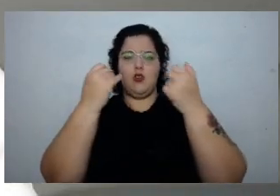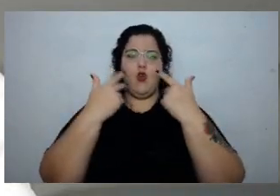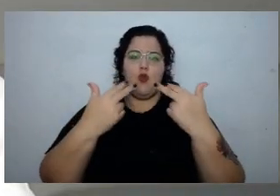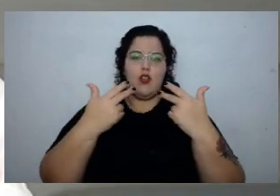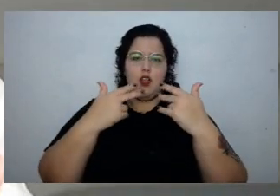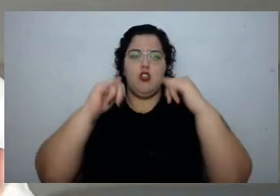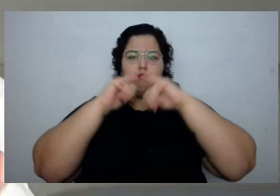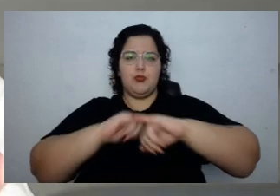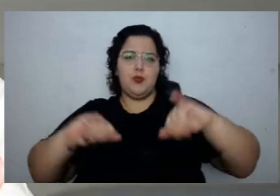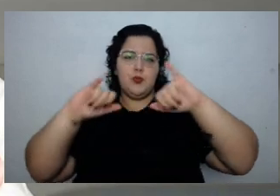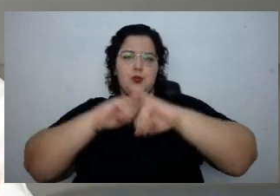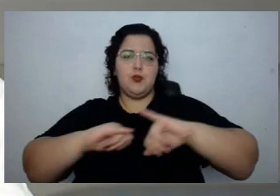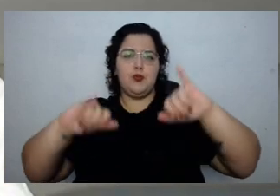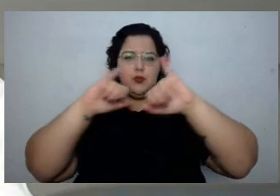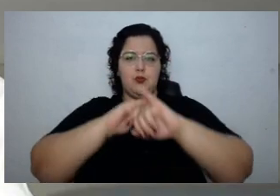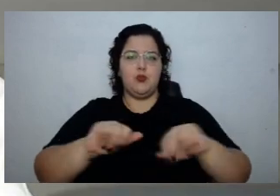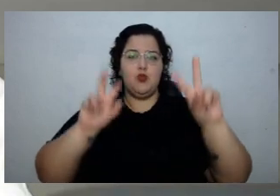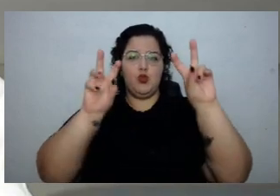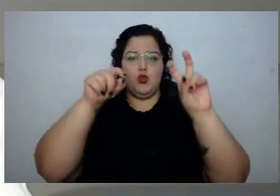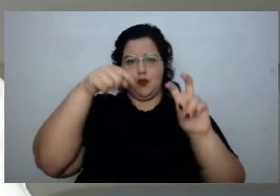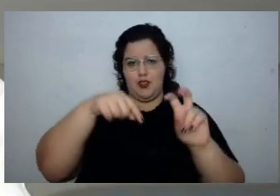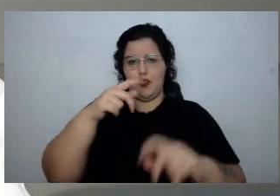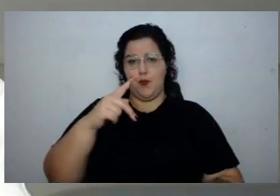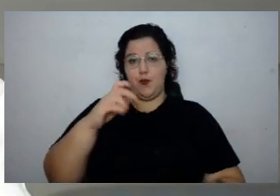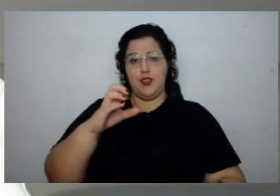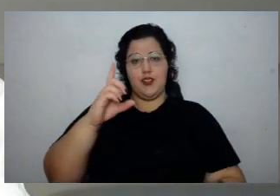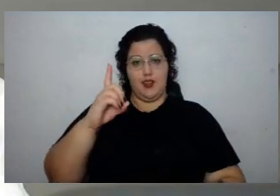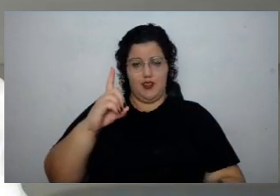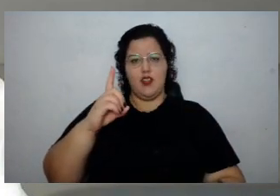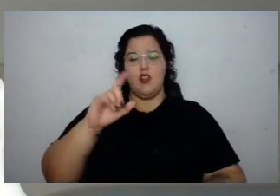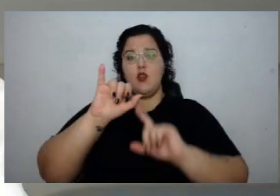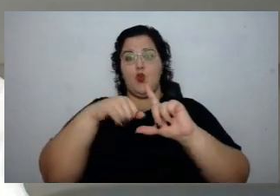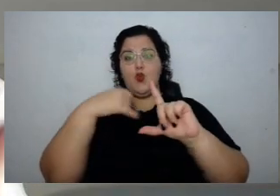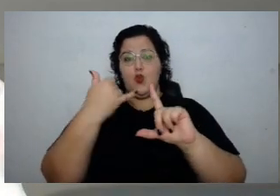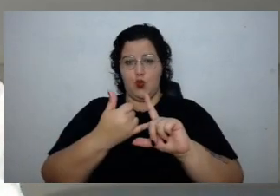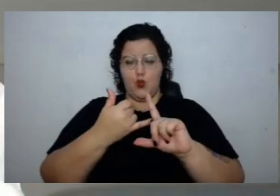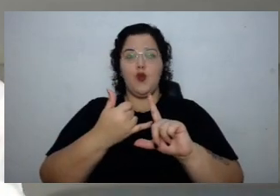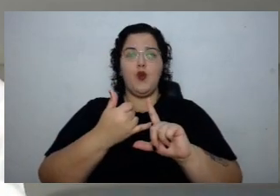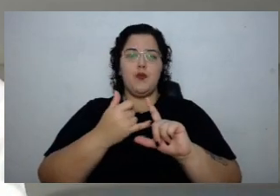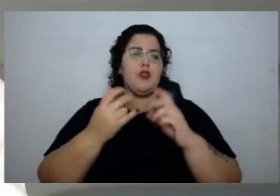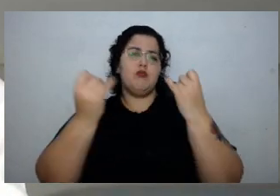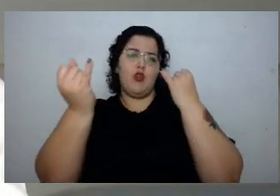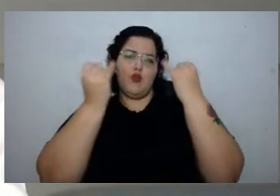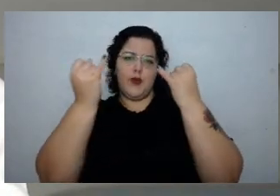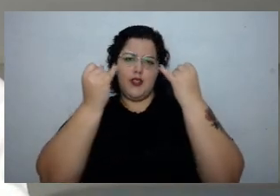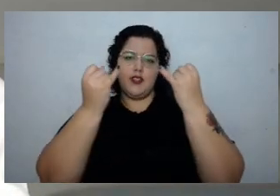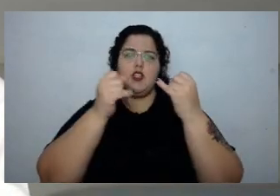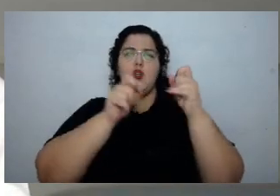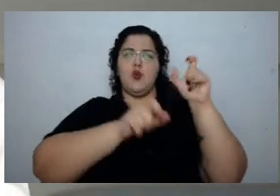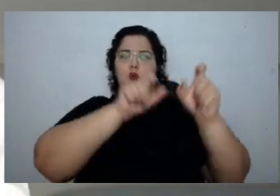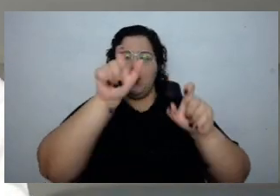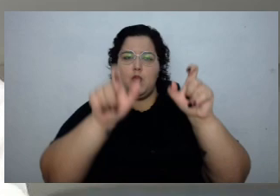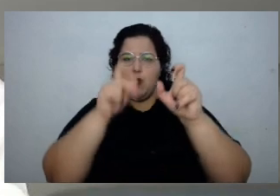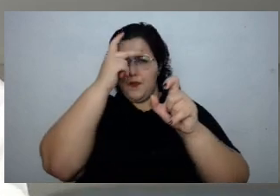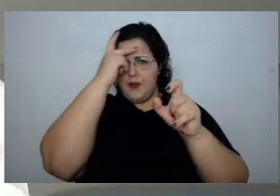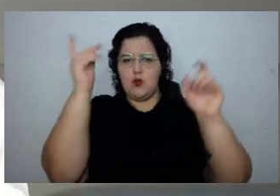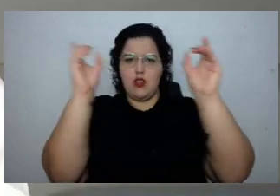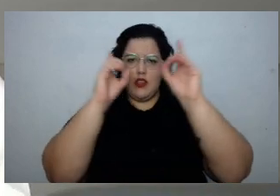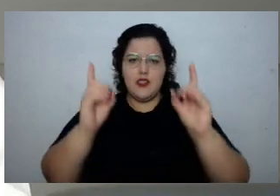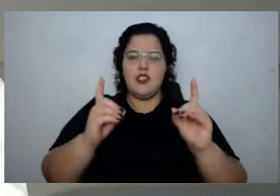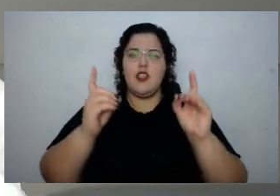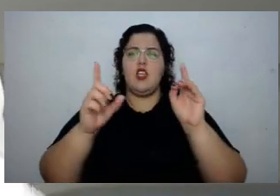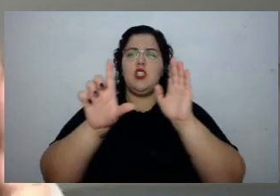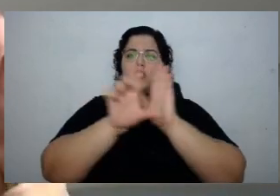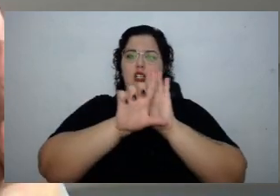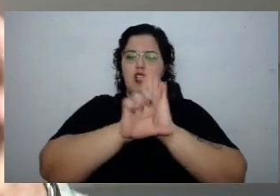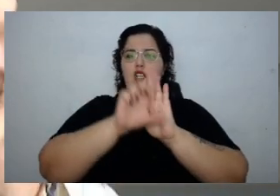para você que acompanha o Diário PCD, o canal que mais cresce dentro do YouTube, com informações sobre e para pessoas com deficiência. E hoje